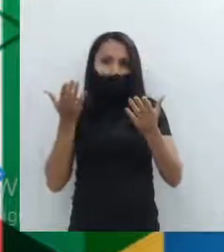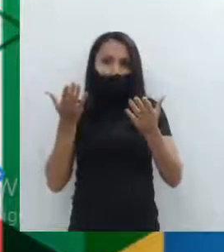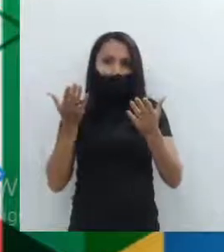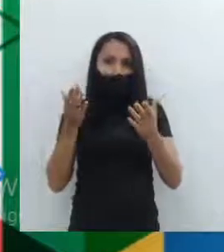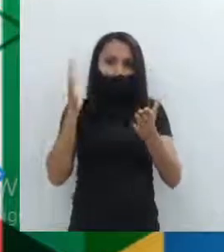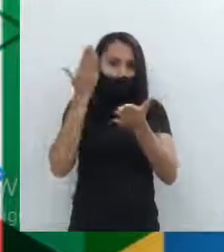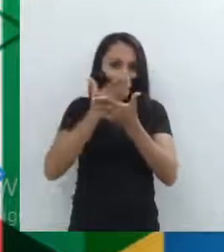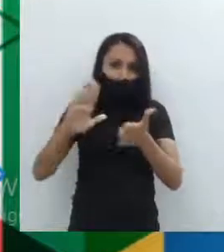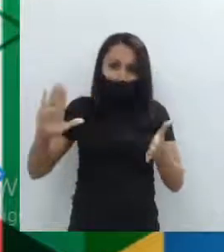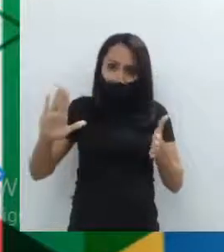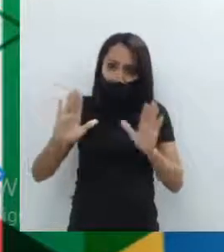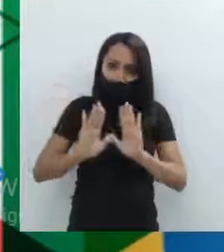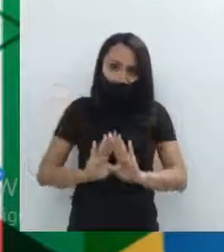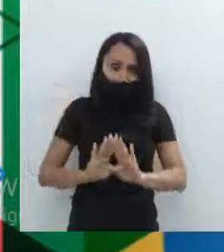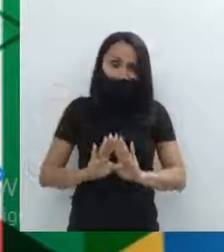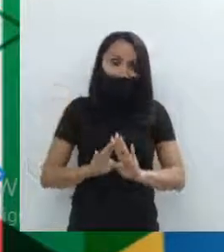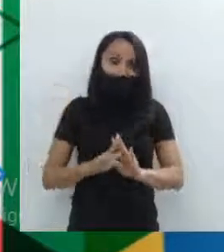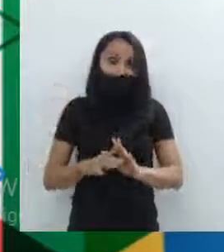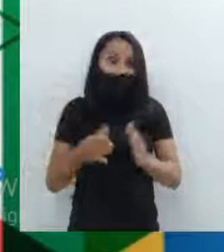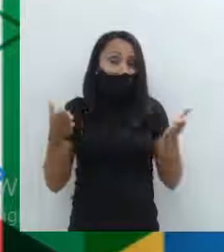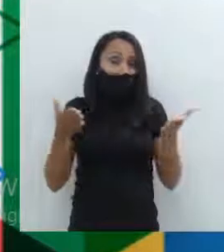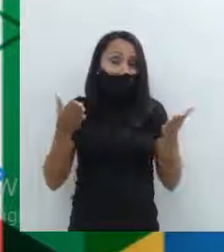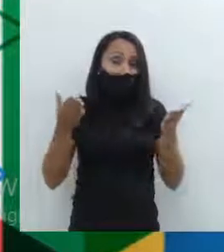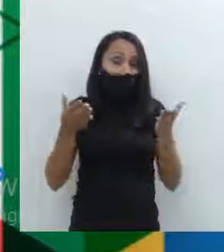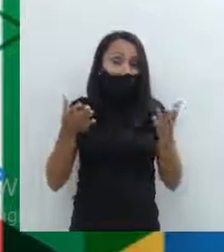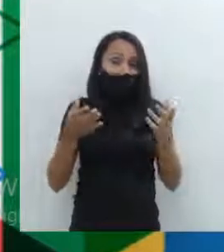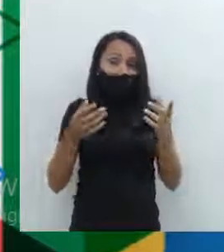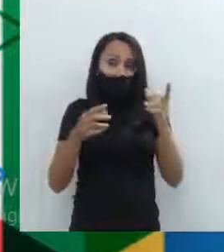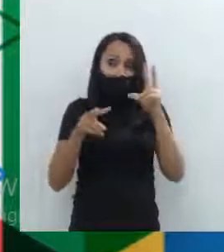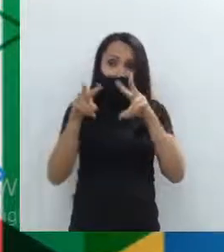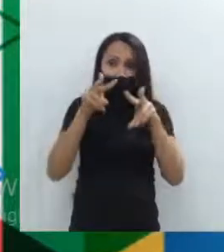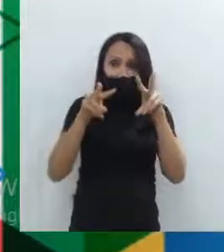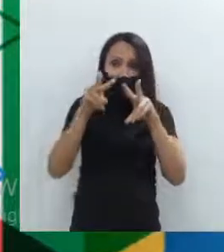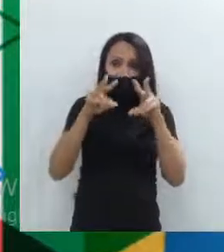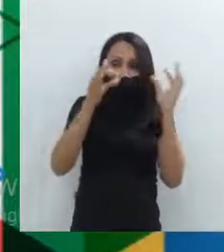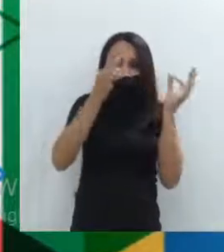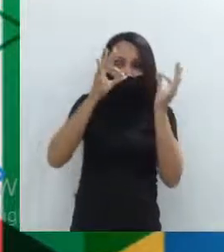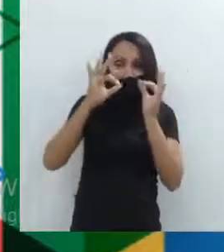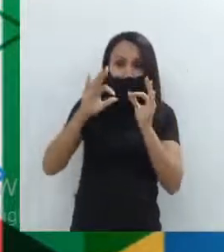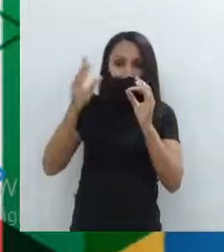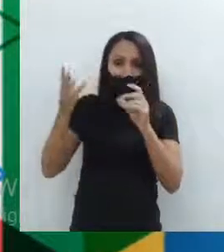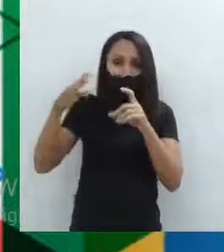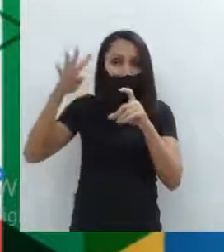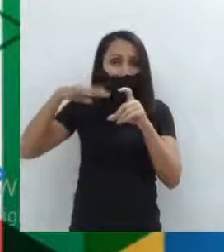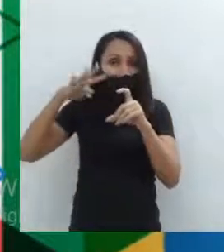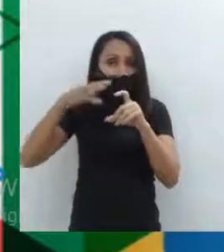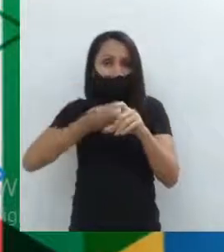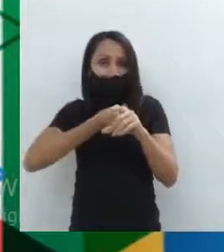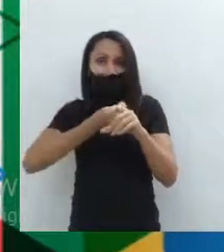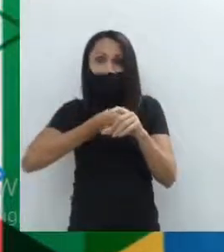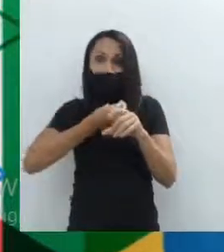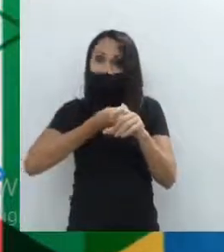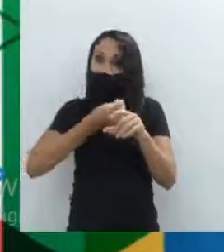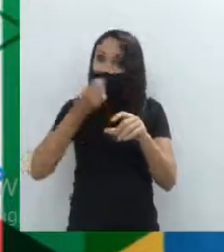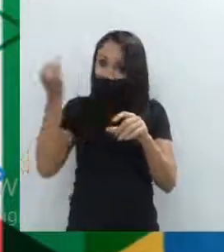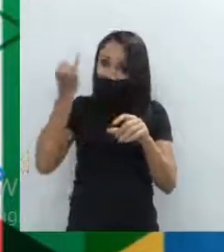mitologia. Hoje eu vou olhar para esses mitos como sendo algo realmente necessário para a minha vida?